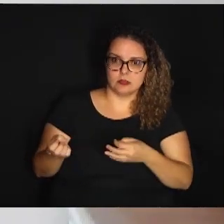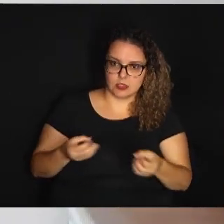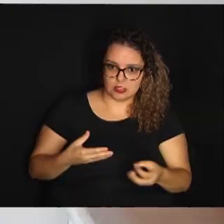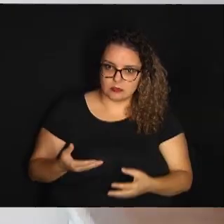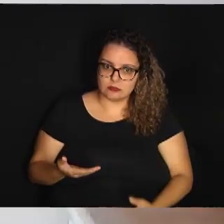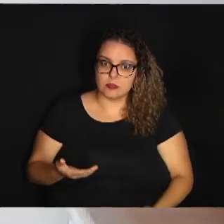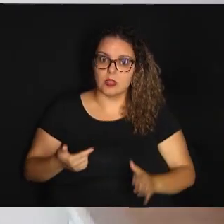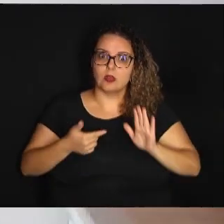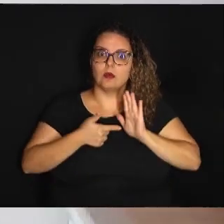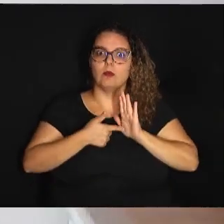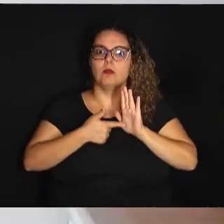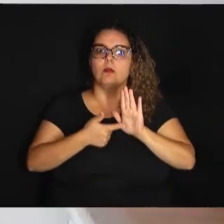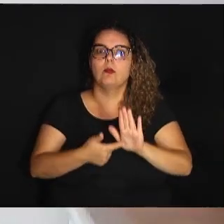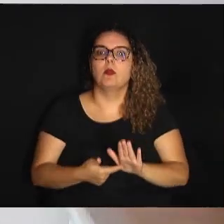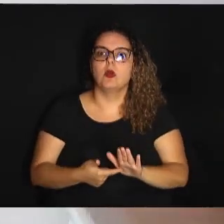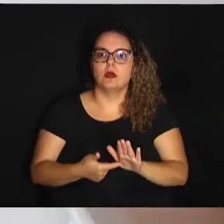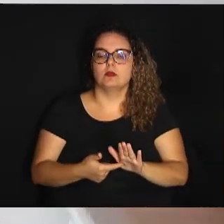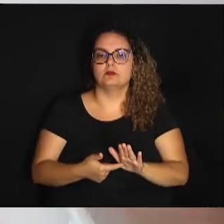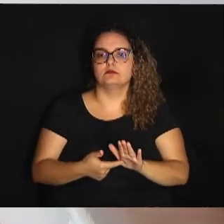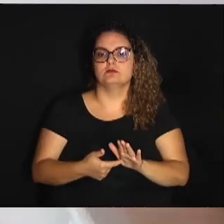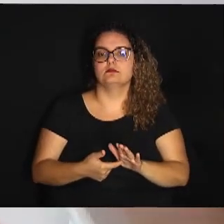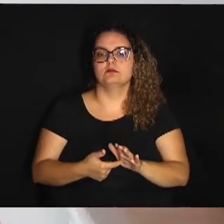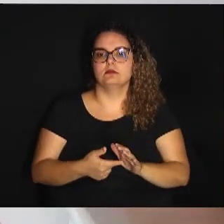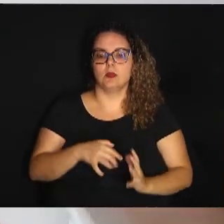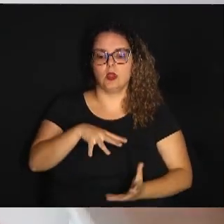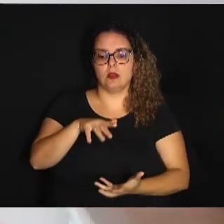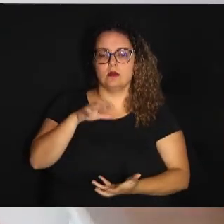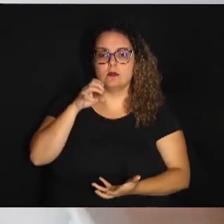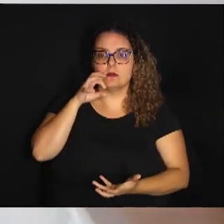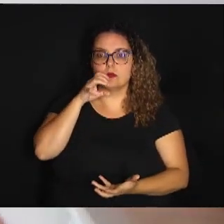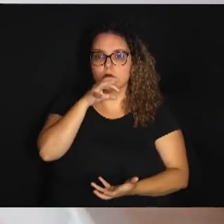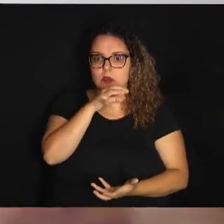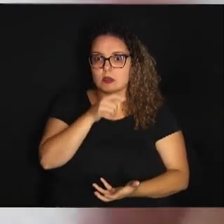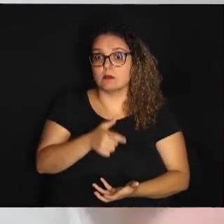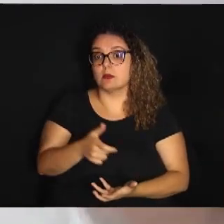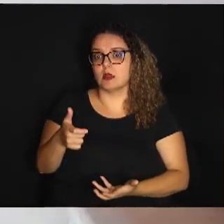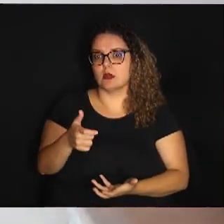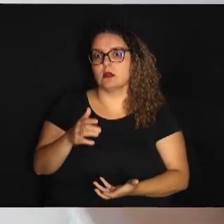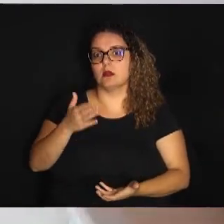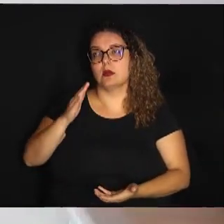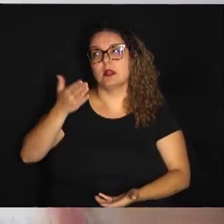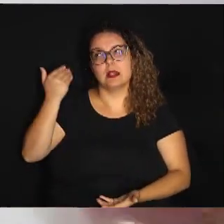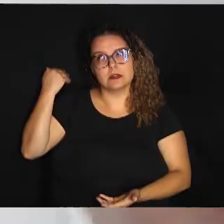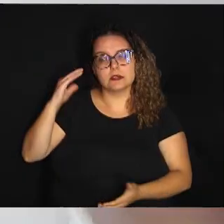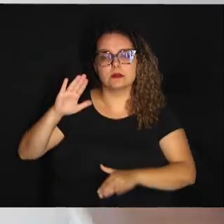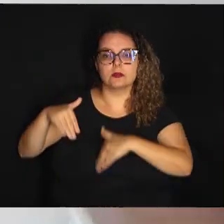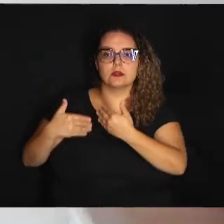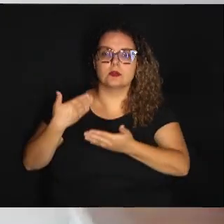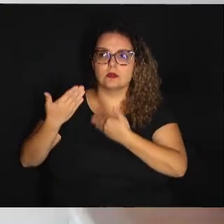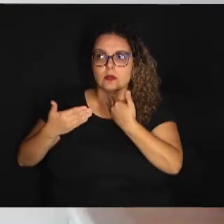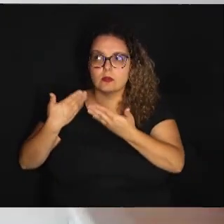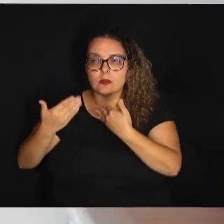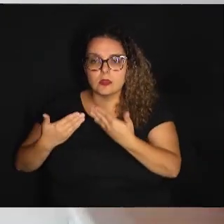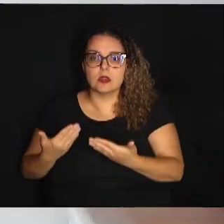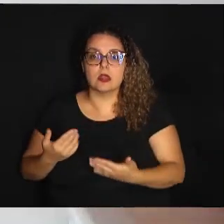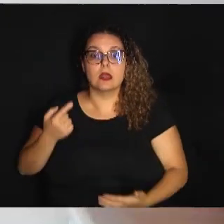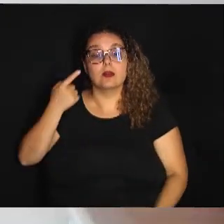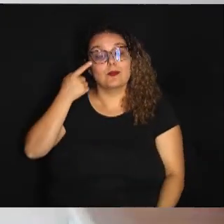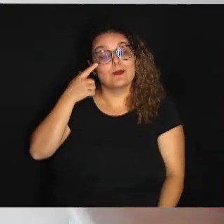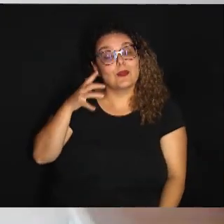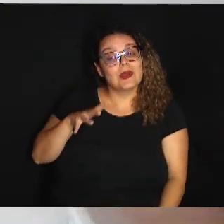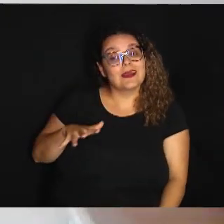mais atualizados e eles demonstram um aquecimento maior do planeta. Então, lá atrás, quando se começou a falar, era